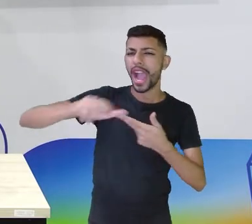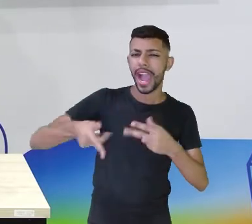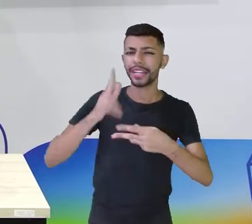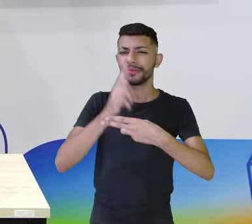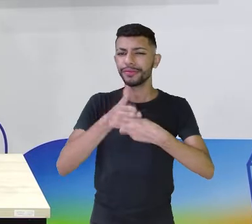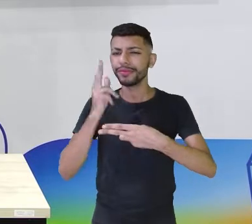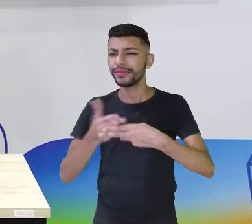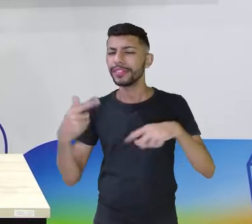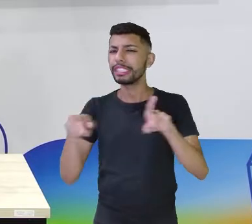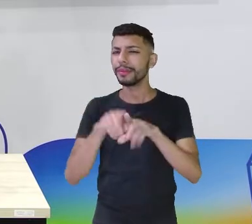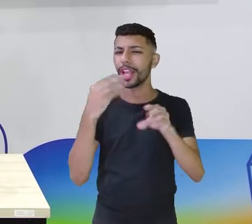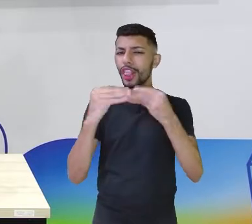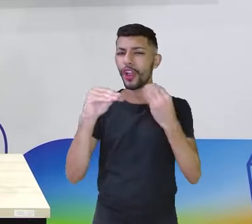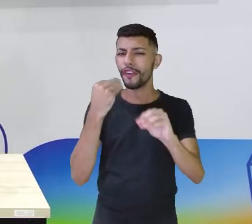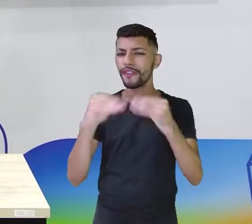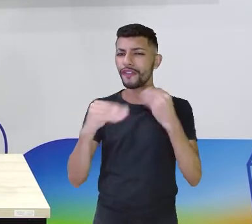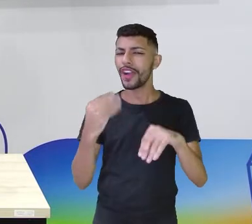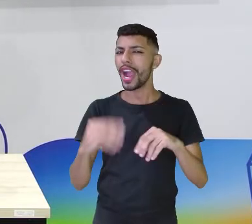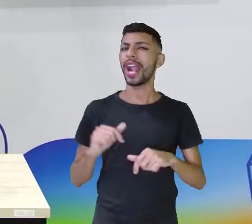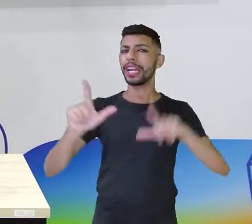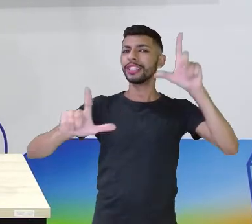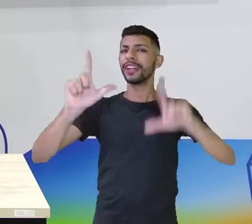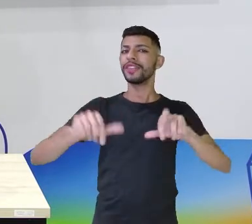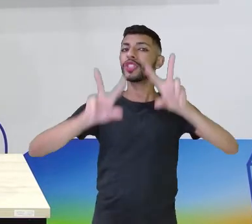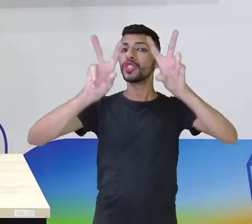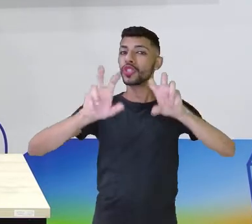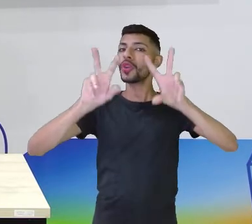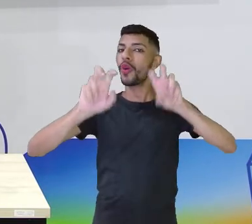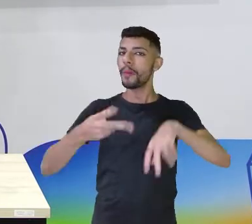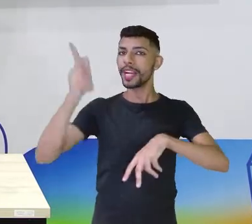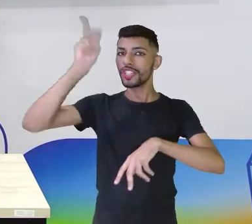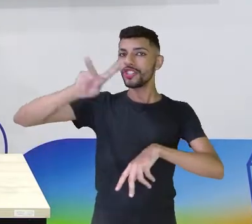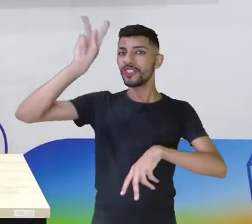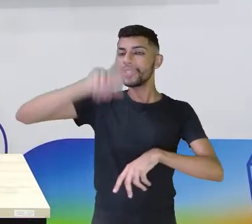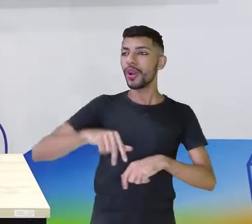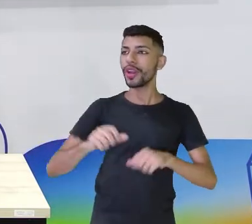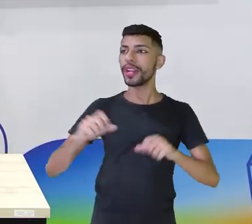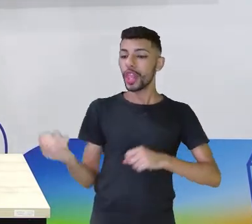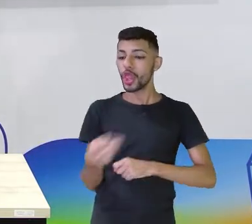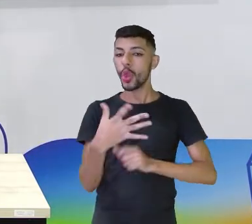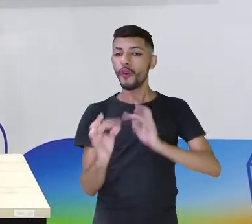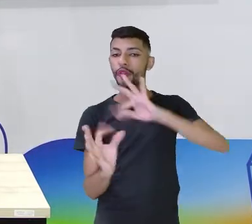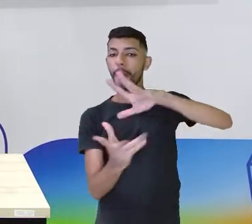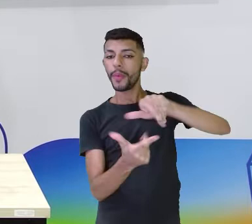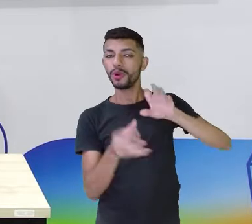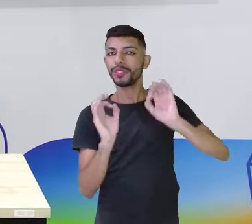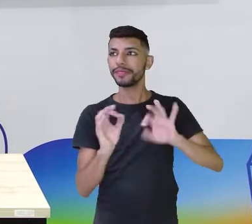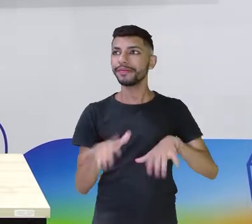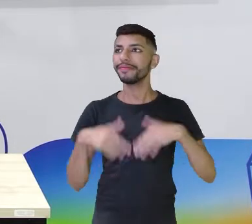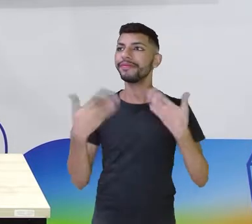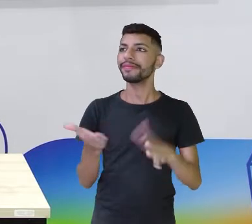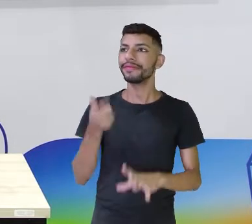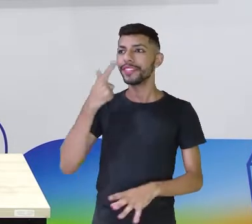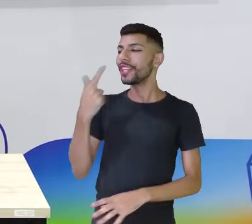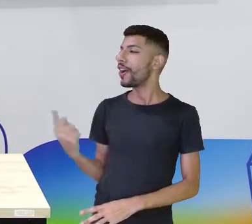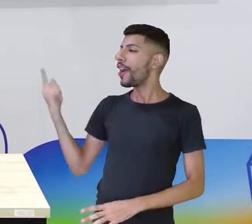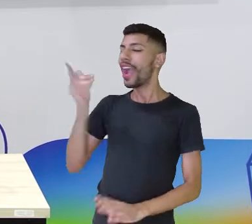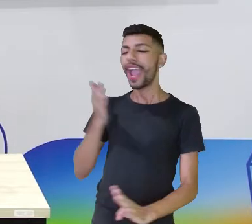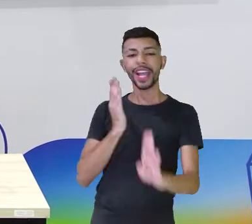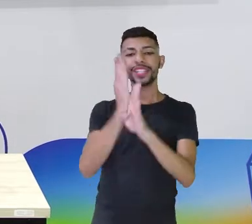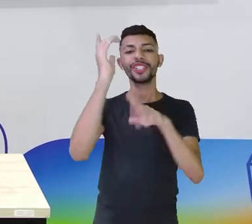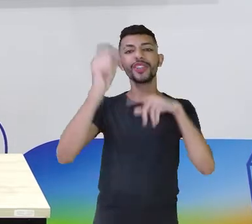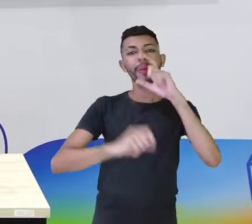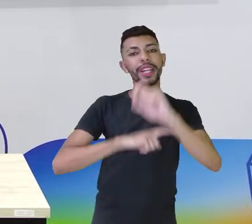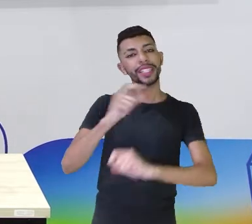televisão sobre a história do Novo Mundo, não é verdade? É aqui, ó, a descoberta dos